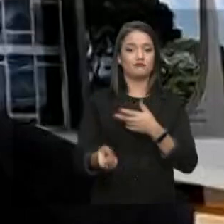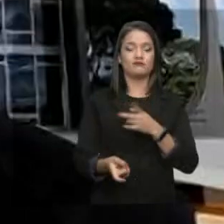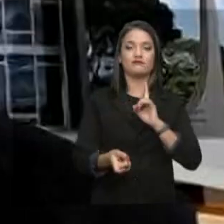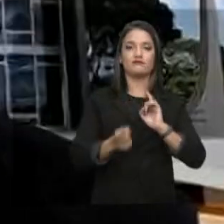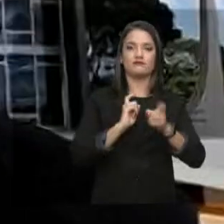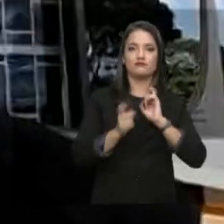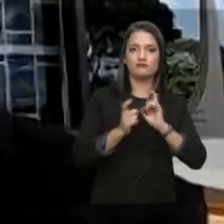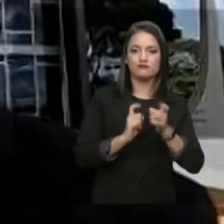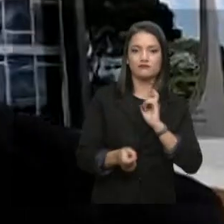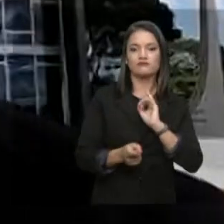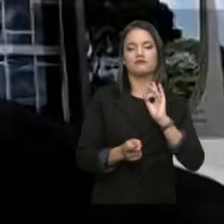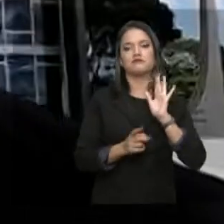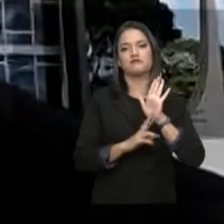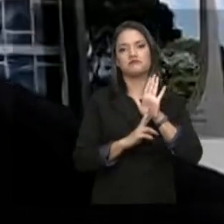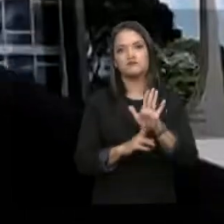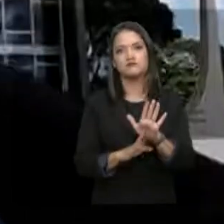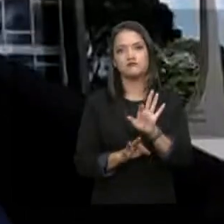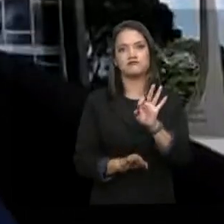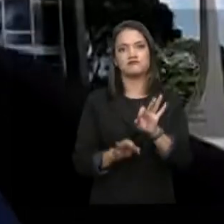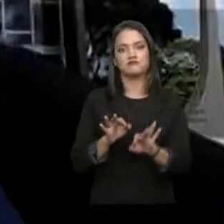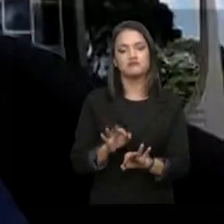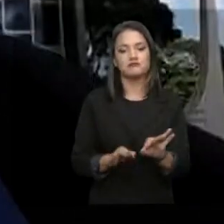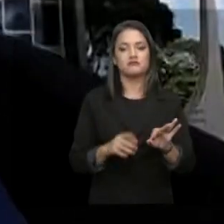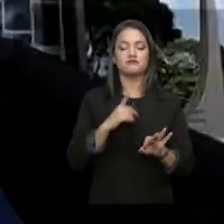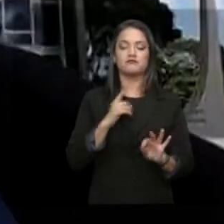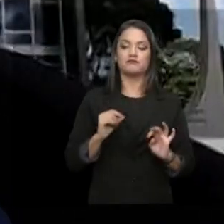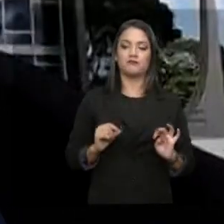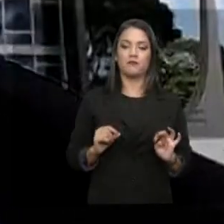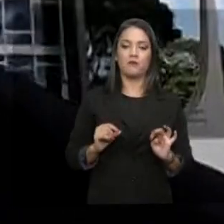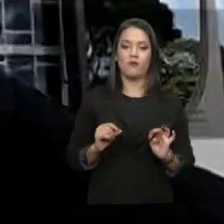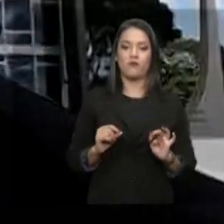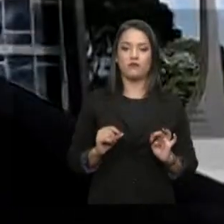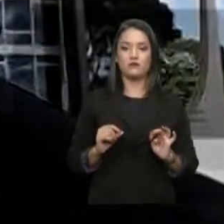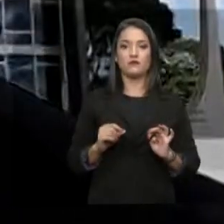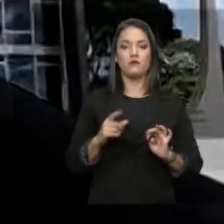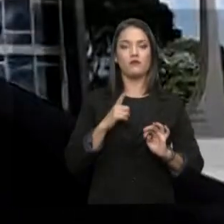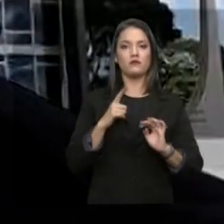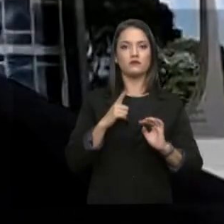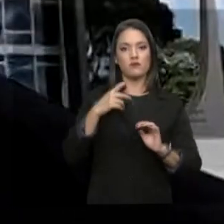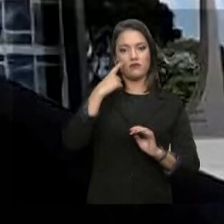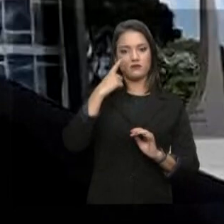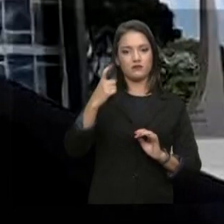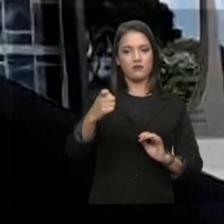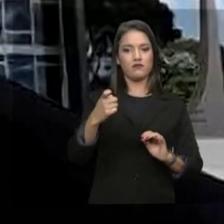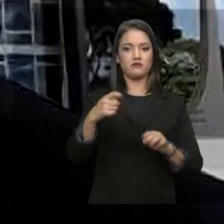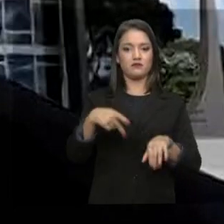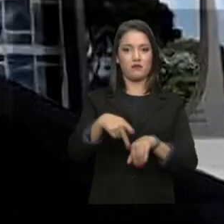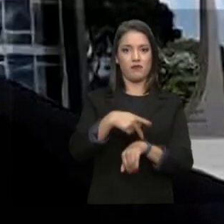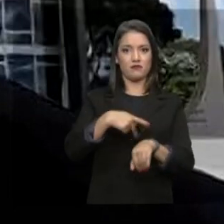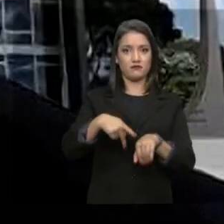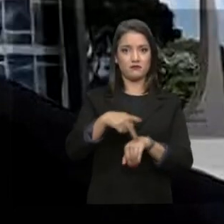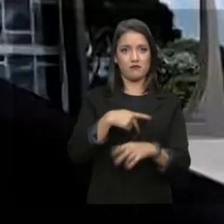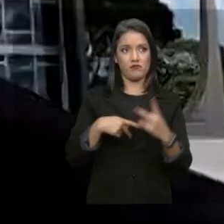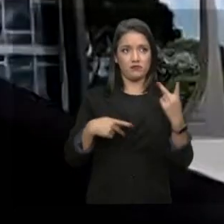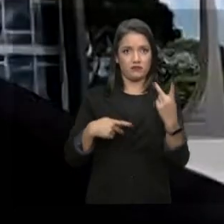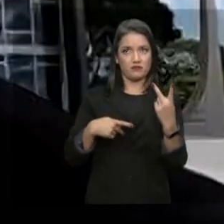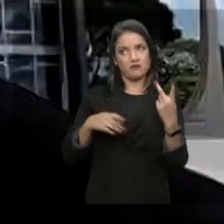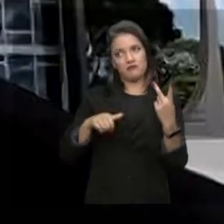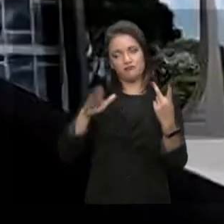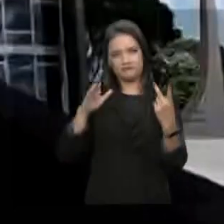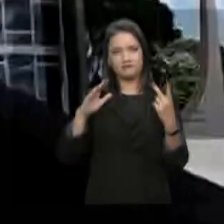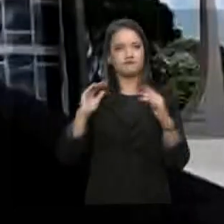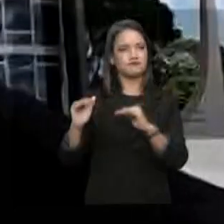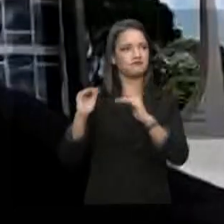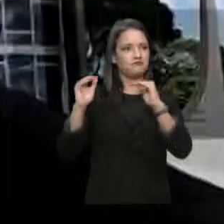diplomático e jurídico que articula interesses soberanos de dois ou mais Estados e